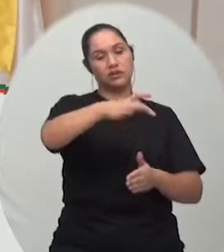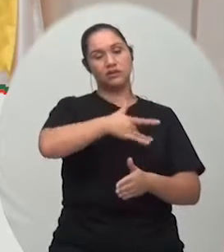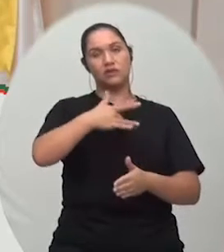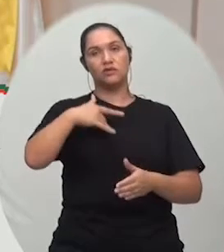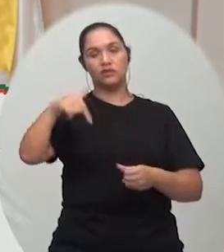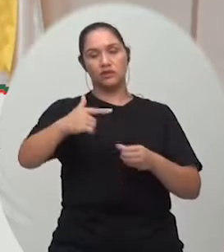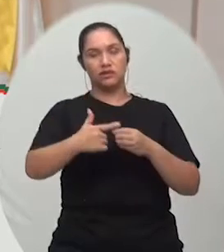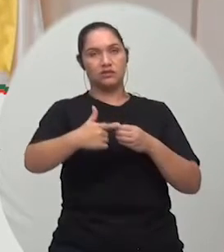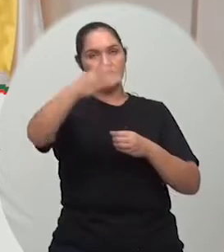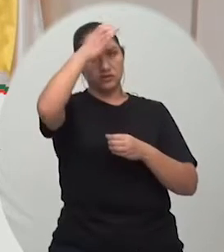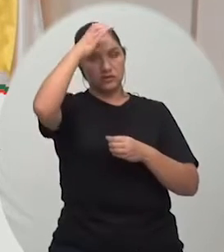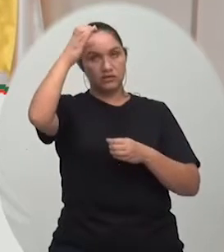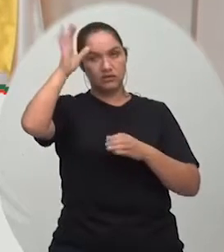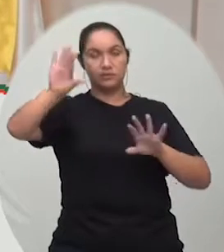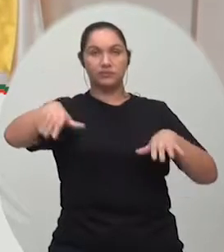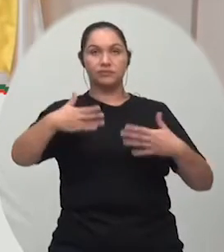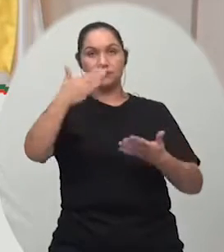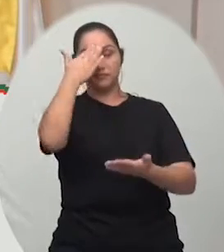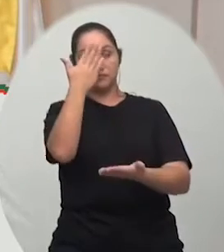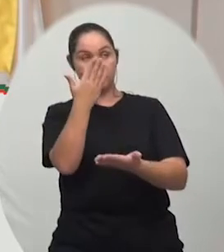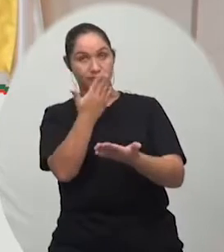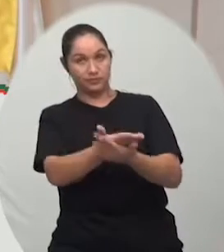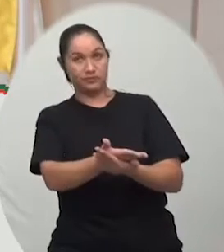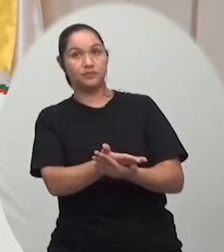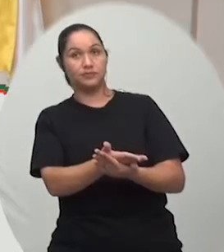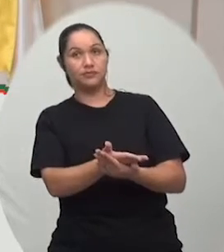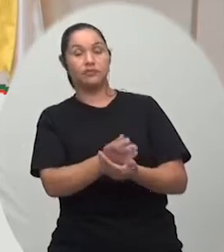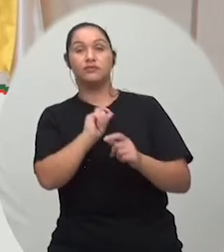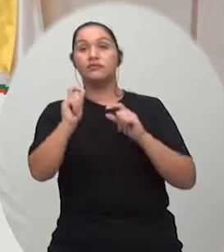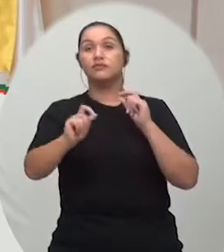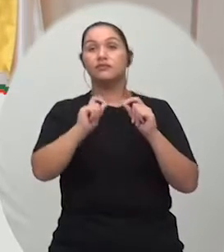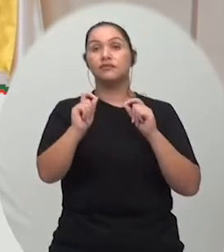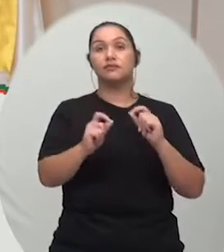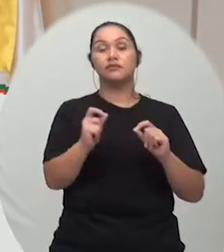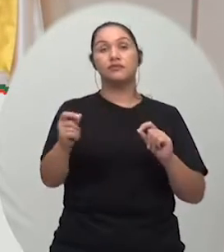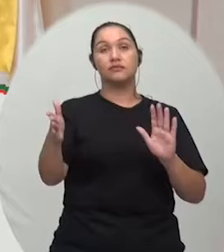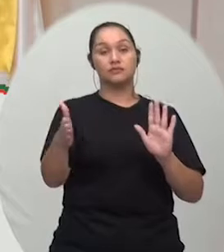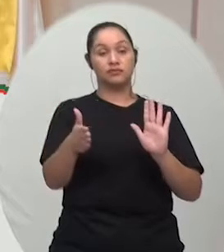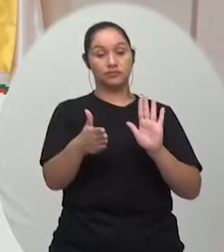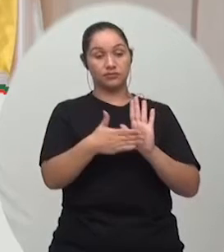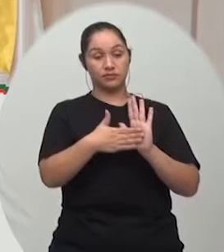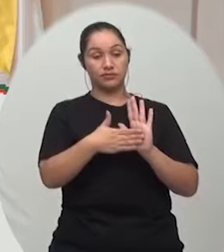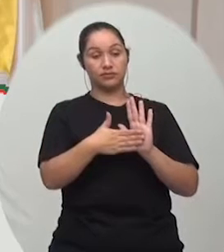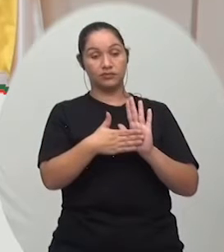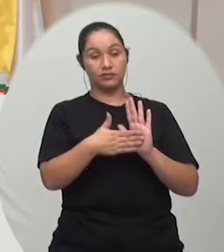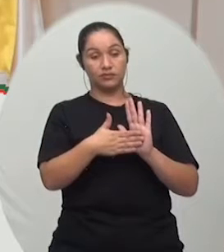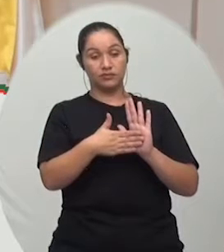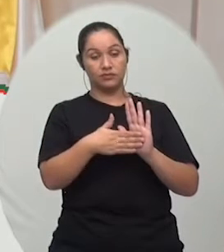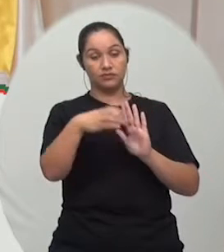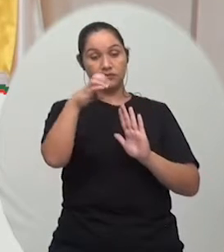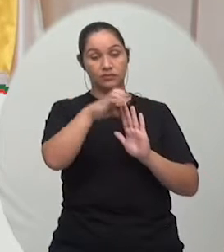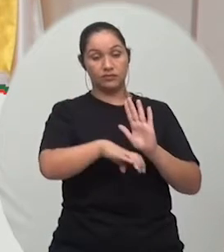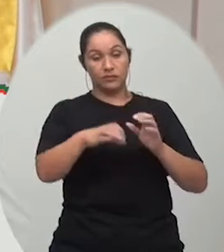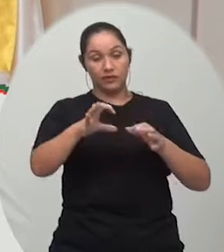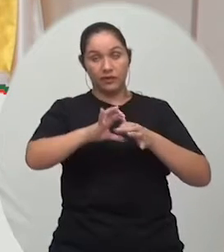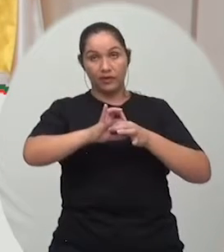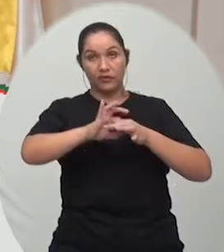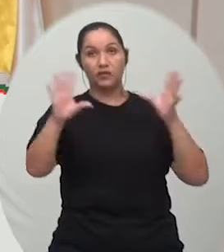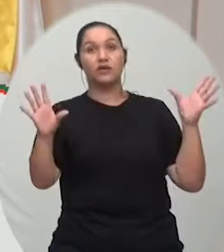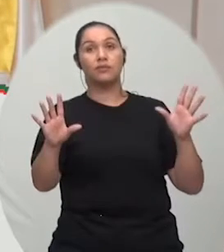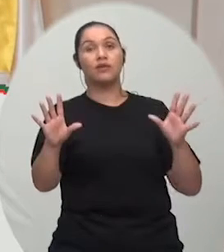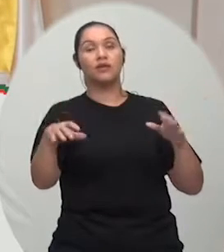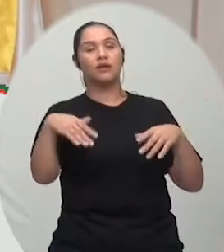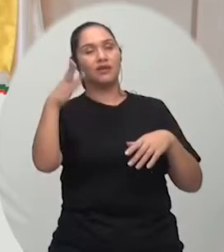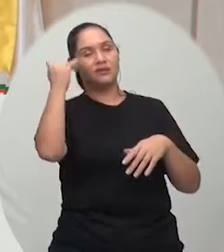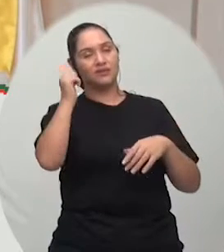que, assim que possível, assim que abrir as propostas das emendas, ele possa fazer esse encaminhamento